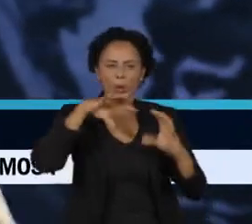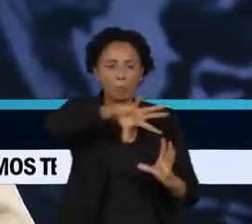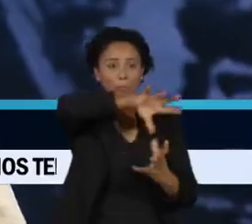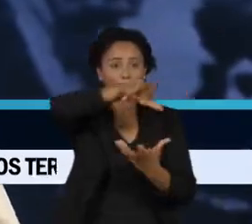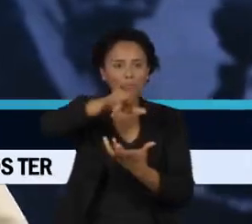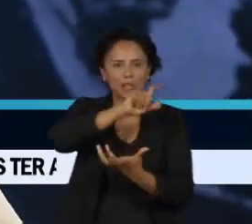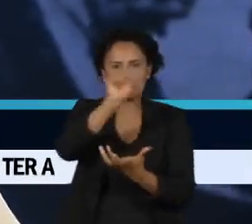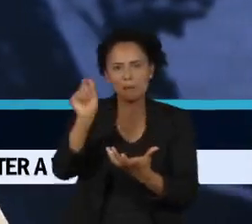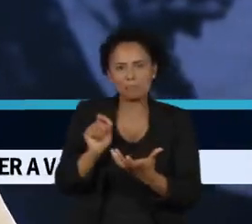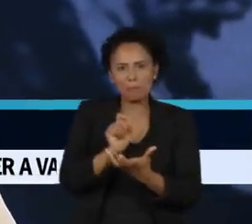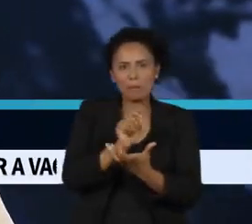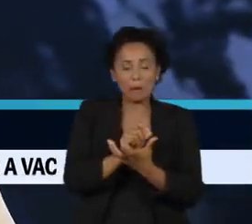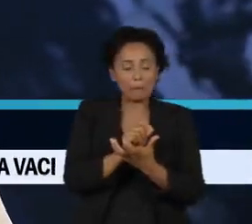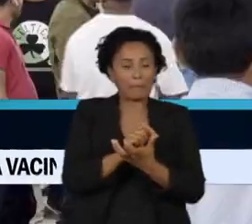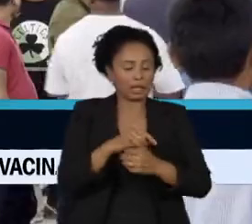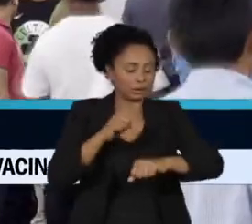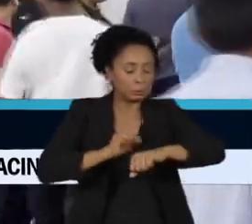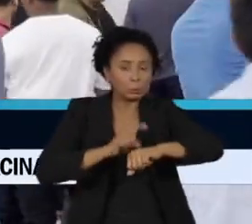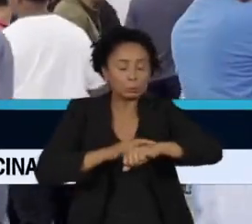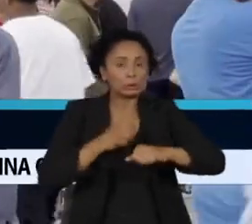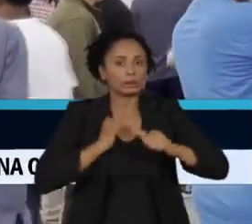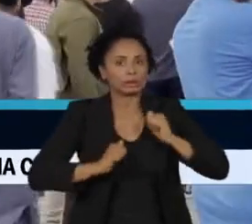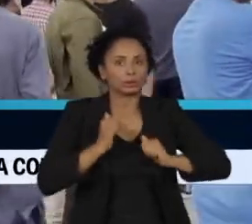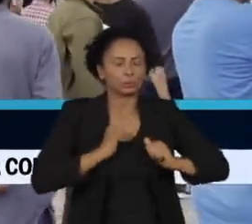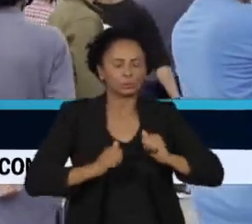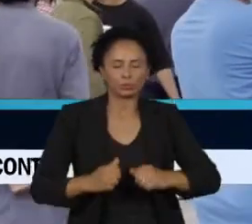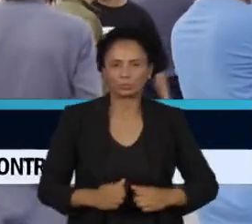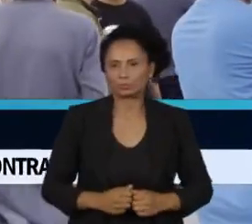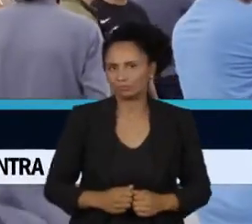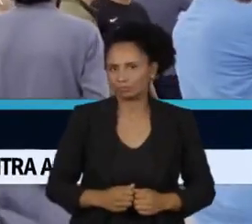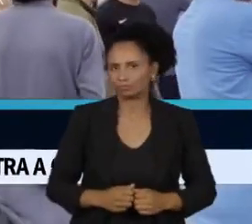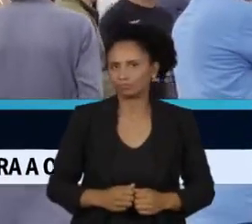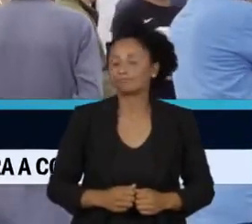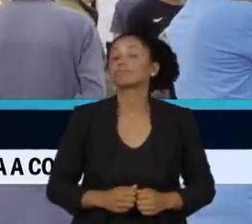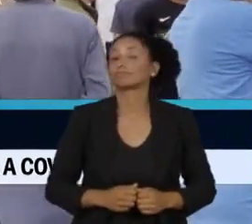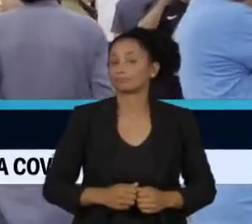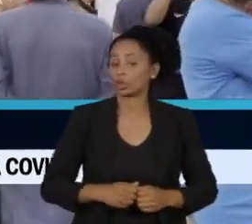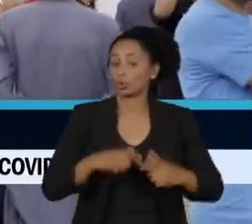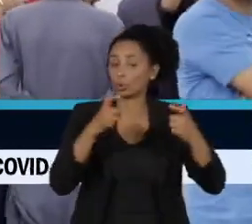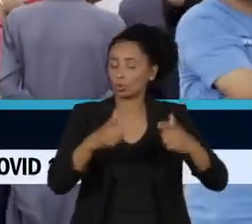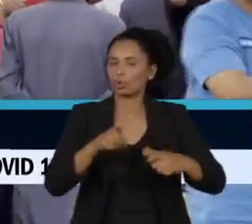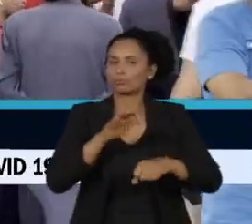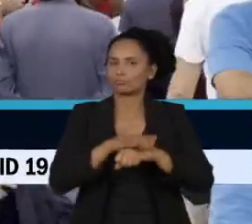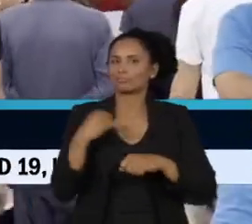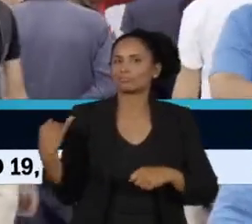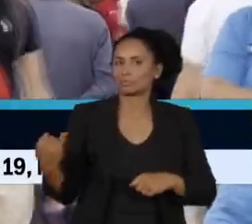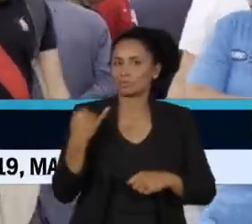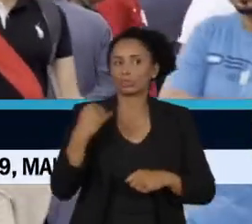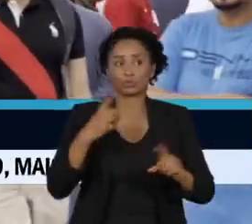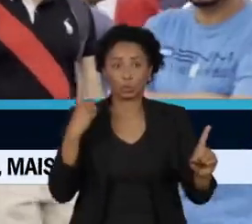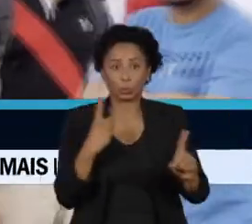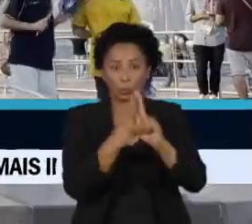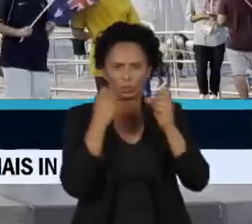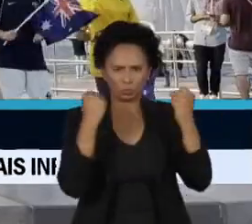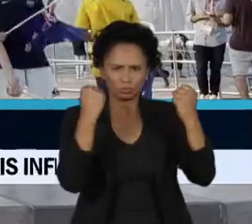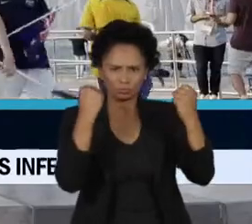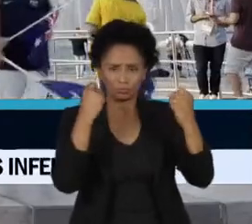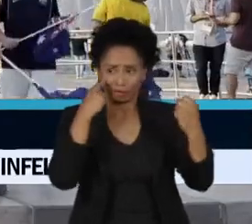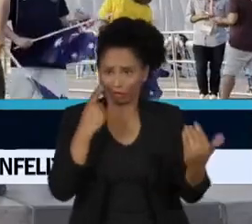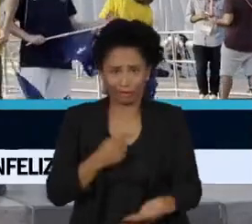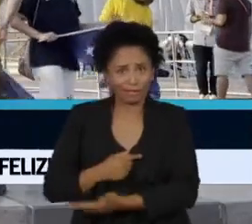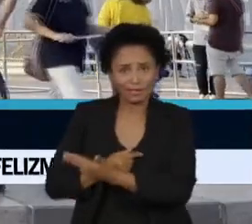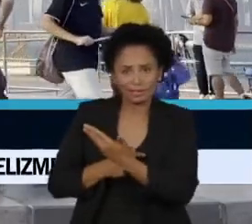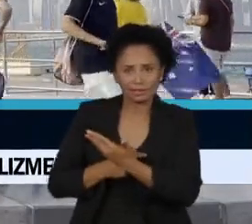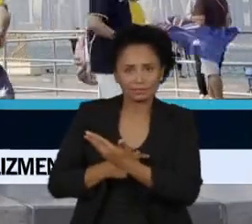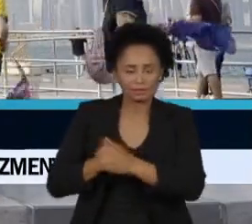minutos para um grande espetáculo. Se tem um lugar em Doha para encontrar torcedor, com certeza é aqui. O